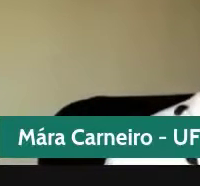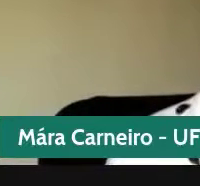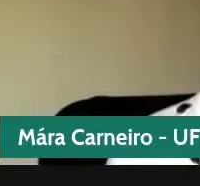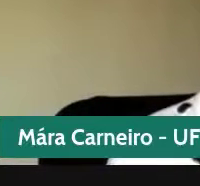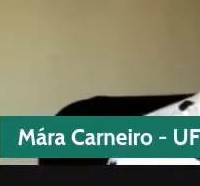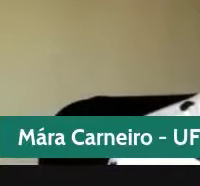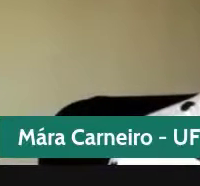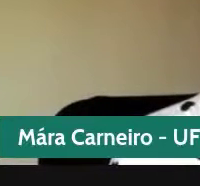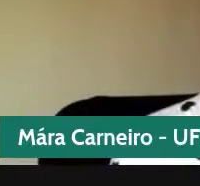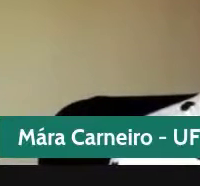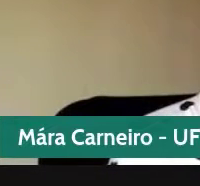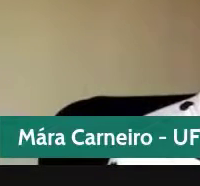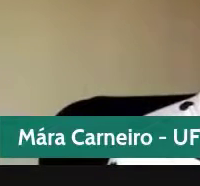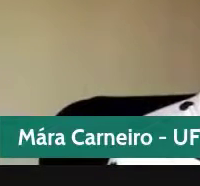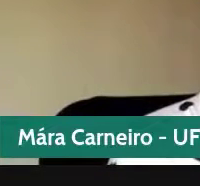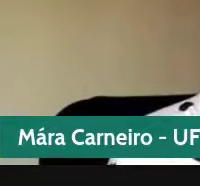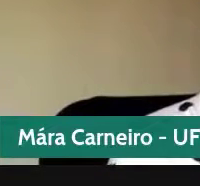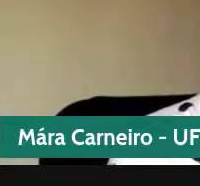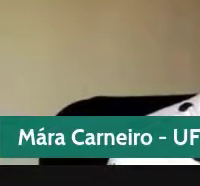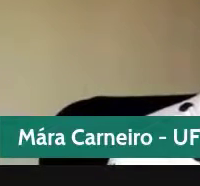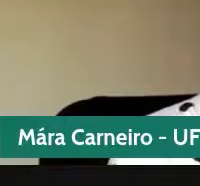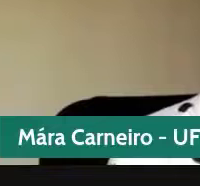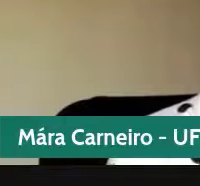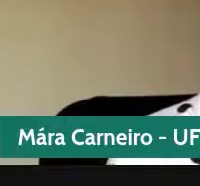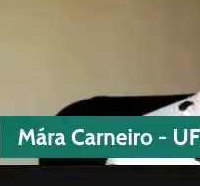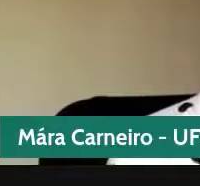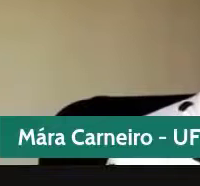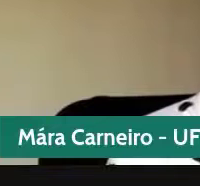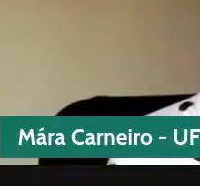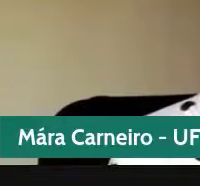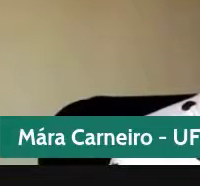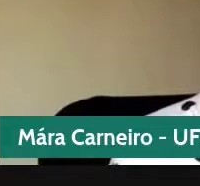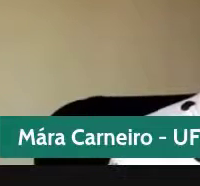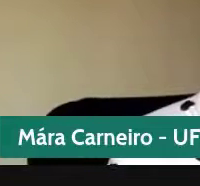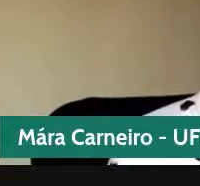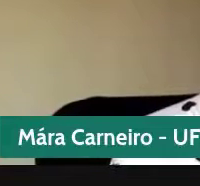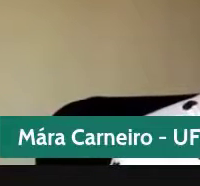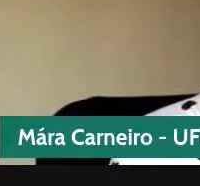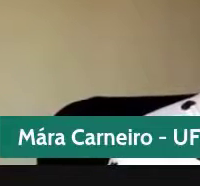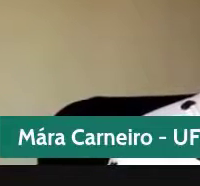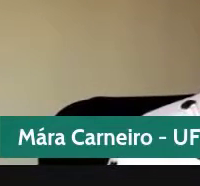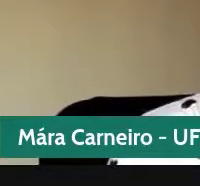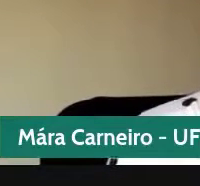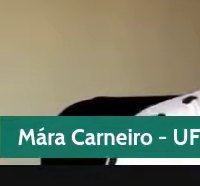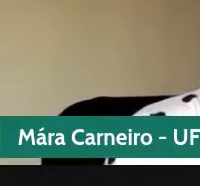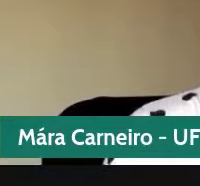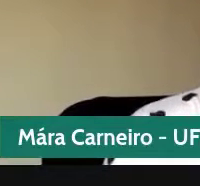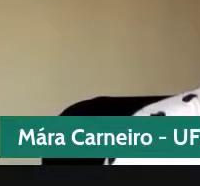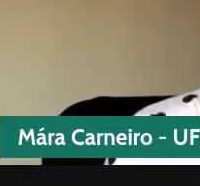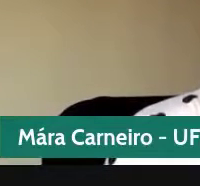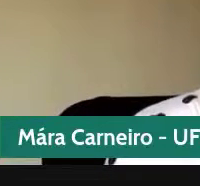da Glória Eu ainda não estou te escutando. Não está escutando?